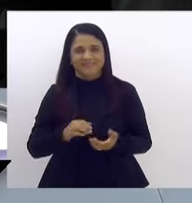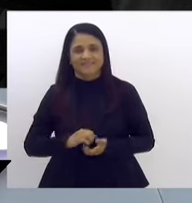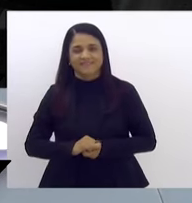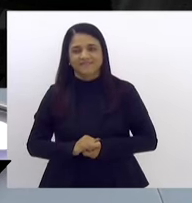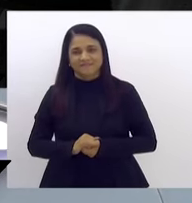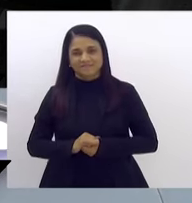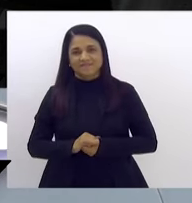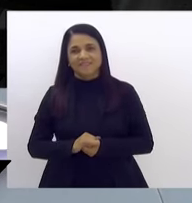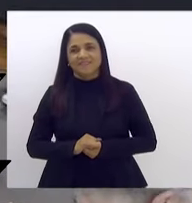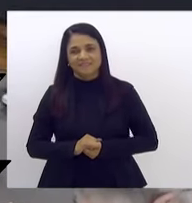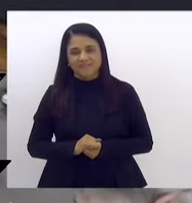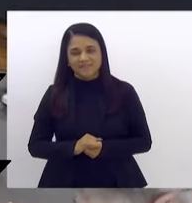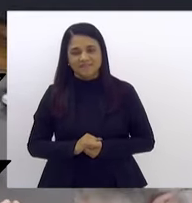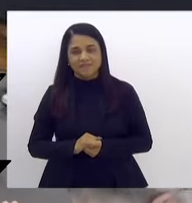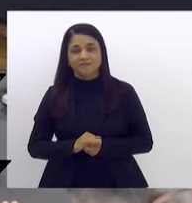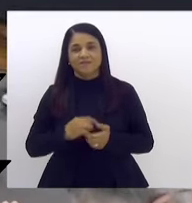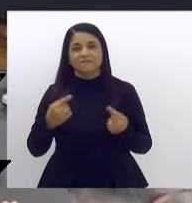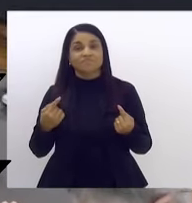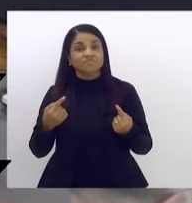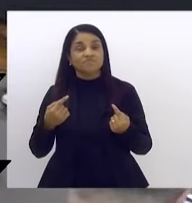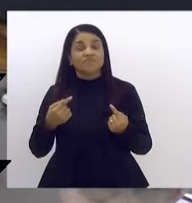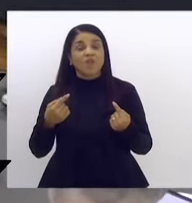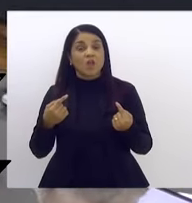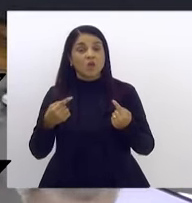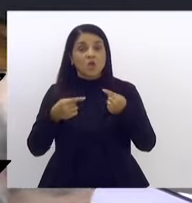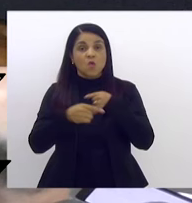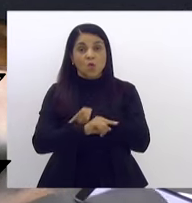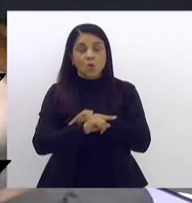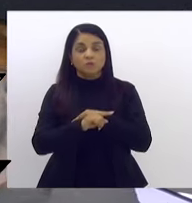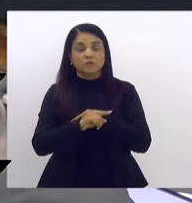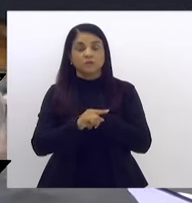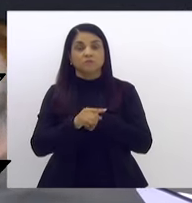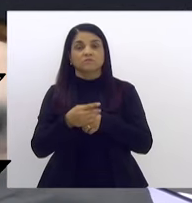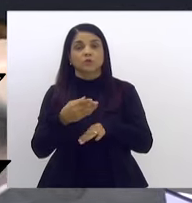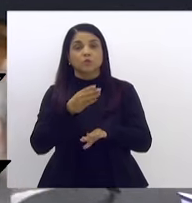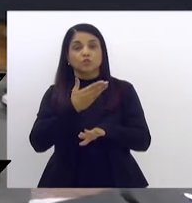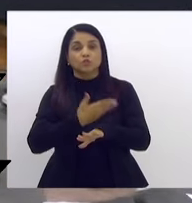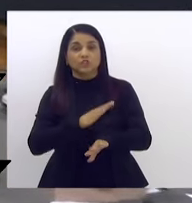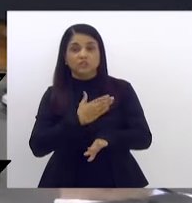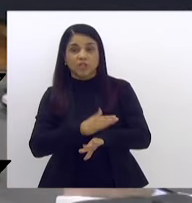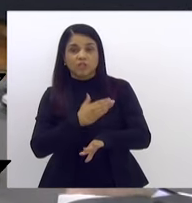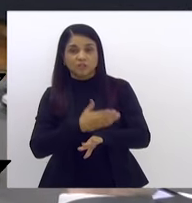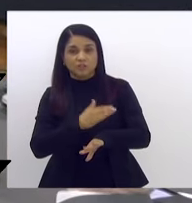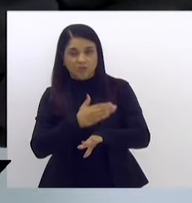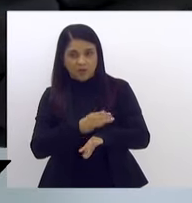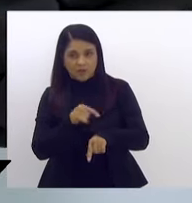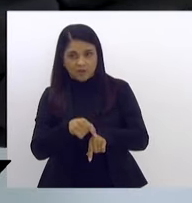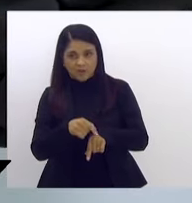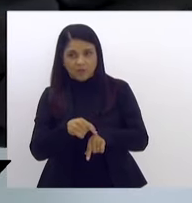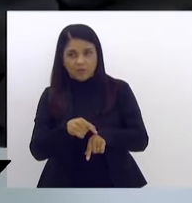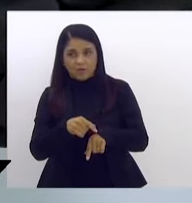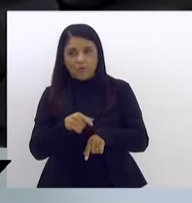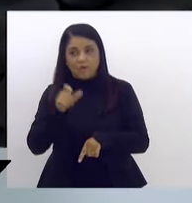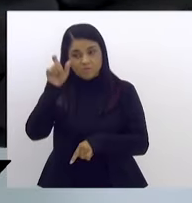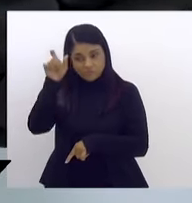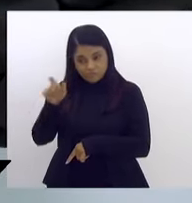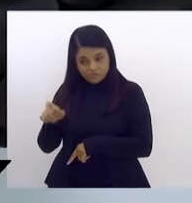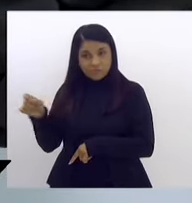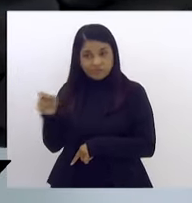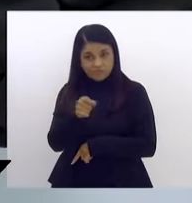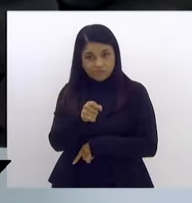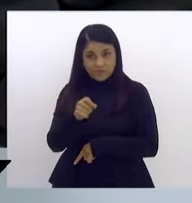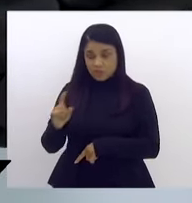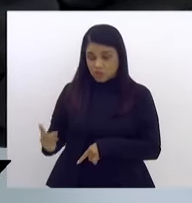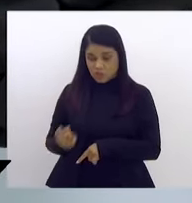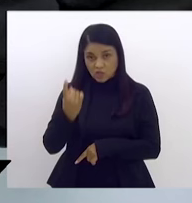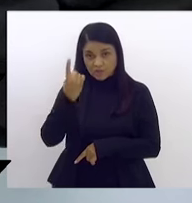um ponto também que ele contraria a lei do estágio ele trata O estagiário como um profissional habilitado para estar sozinho numa